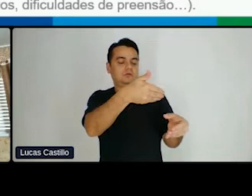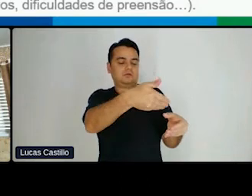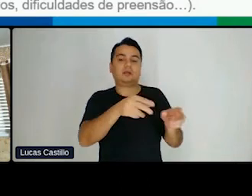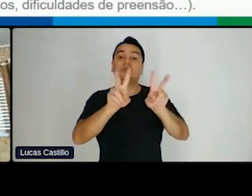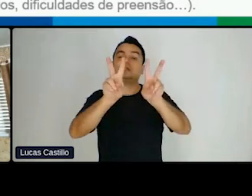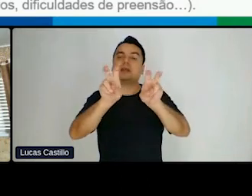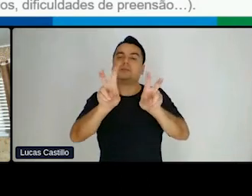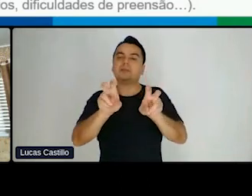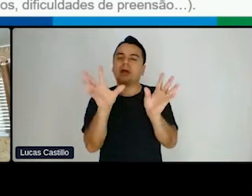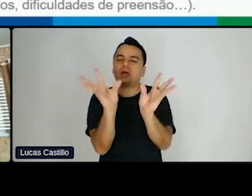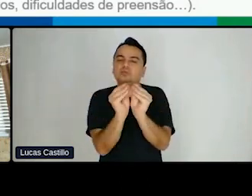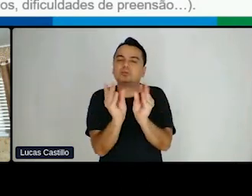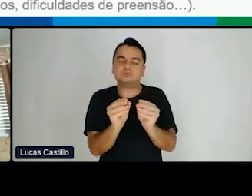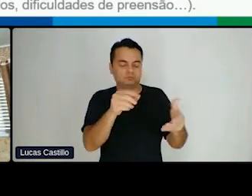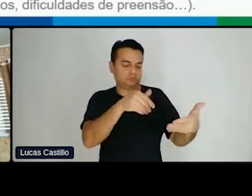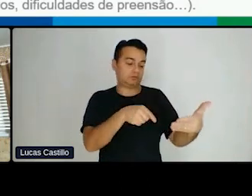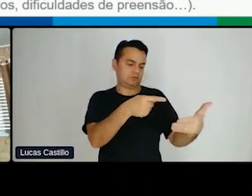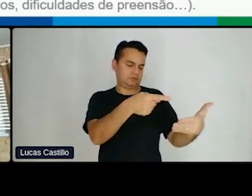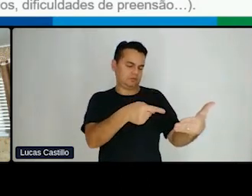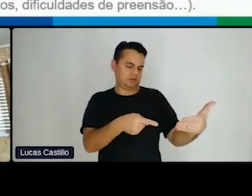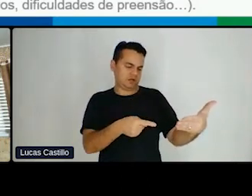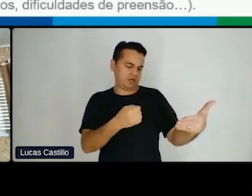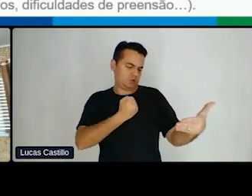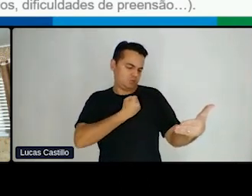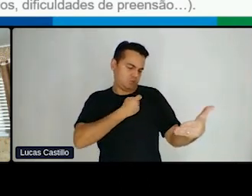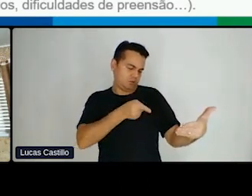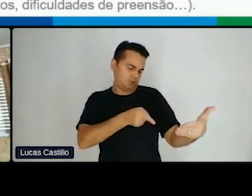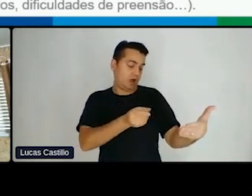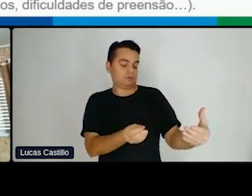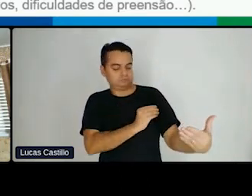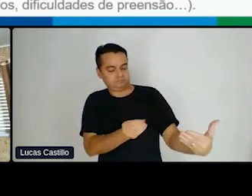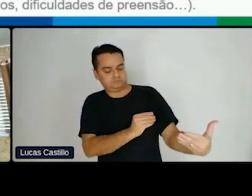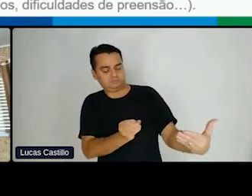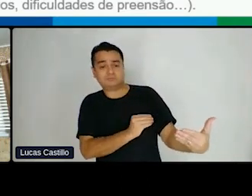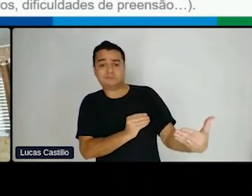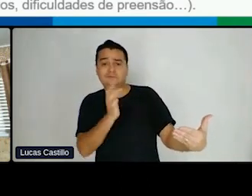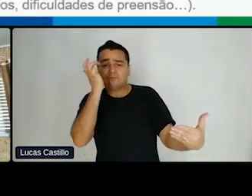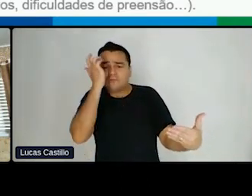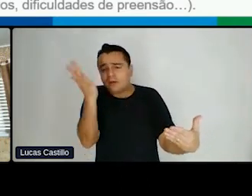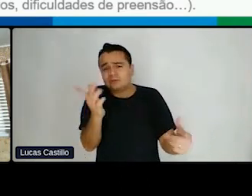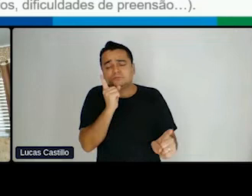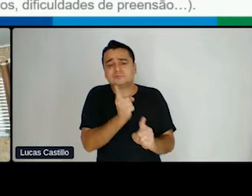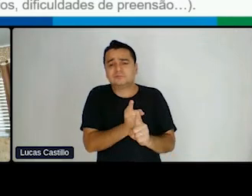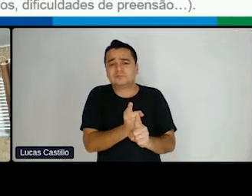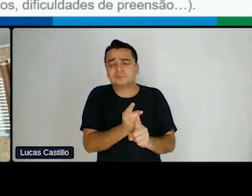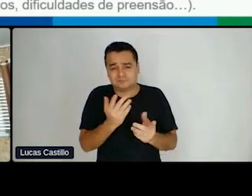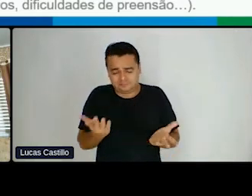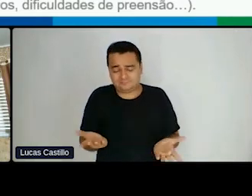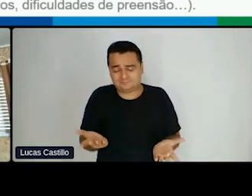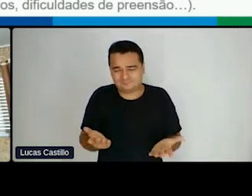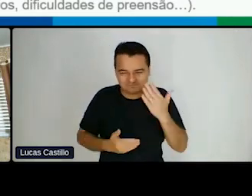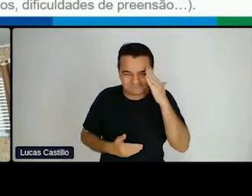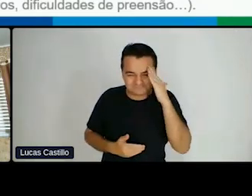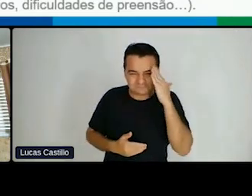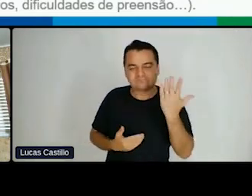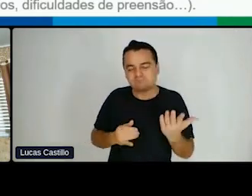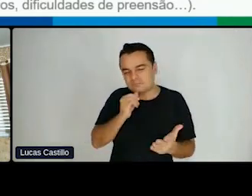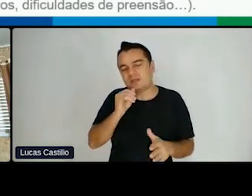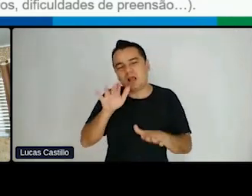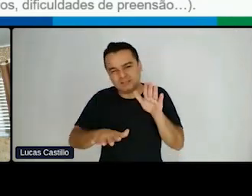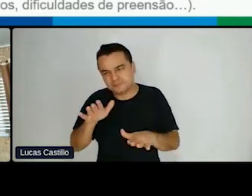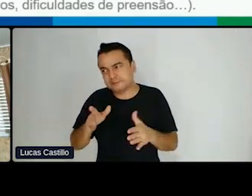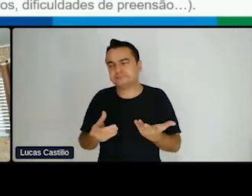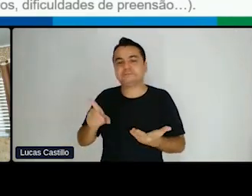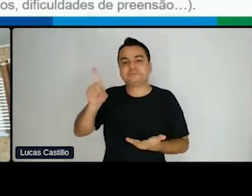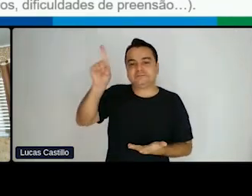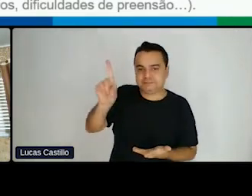fácil da gente fazer isso, né? Então, isso é algo que favorece a todos, independente se tem deficiência, se